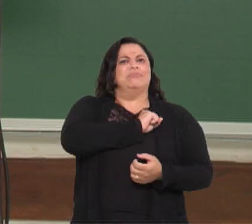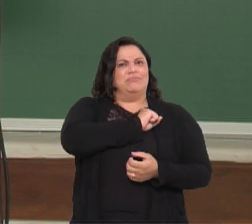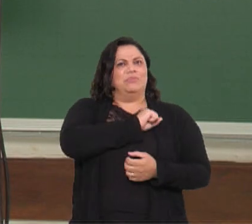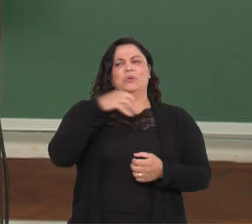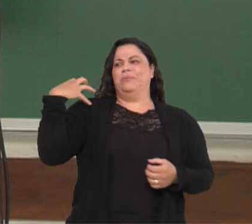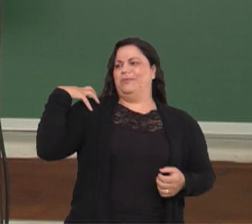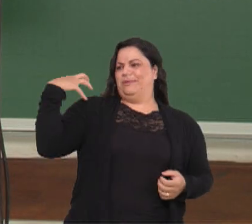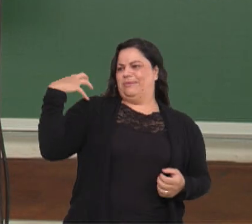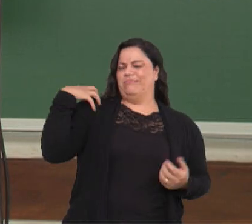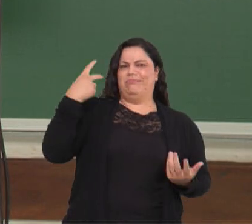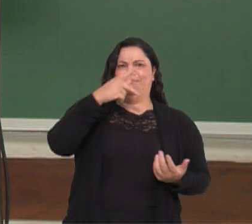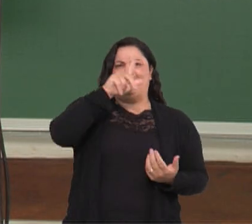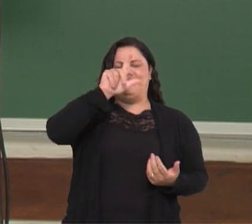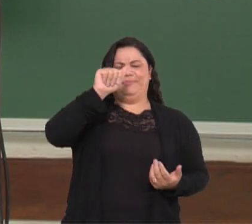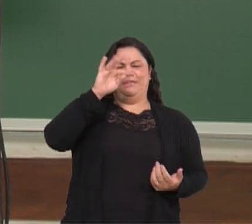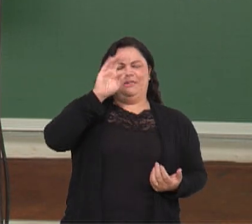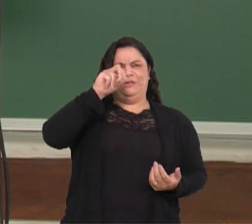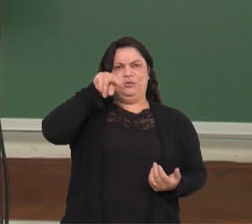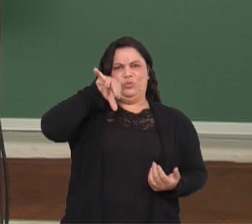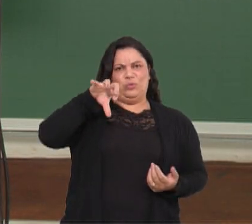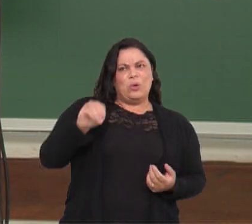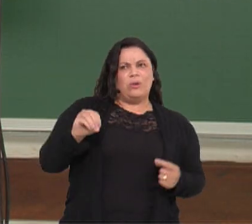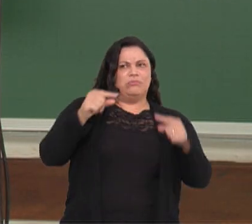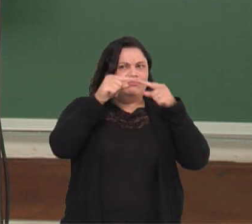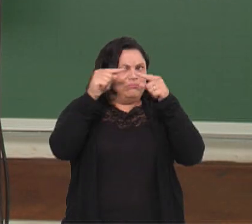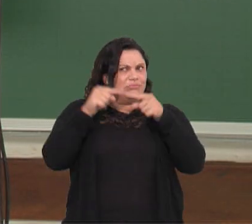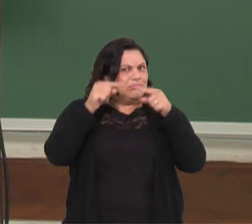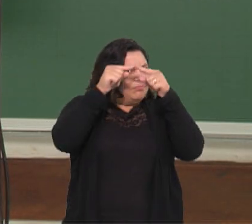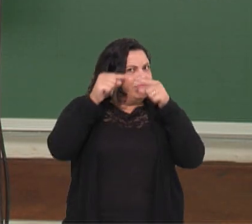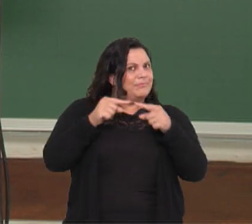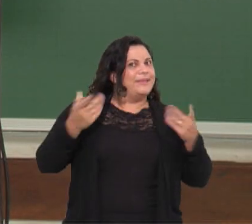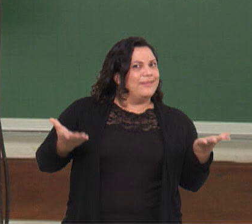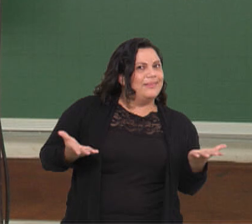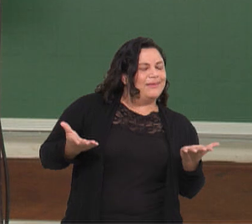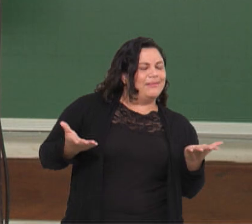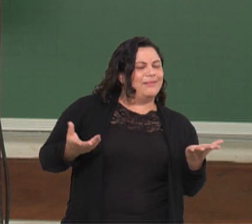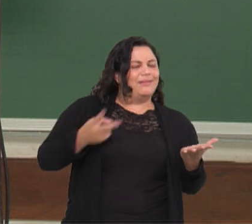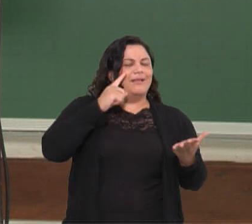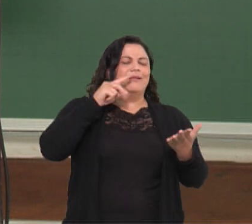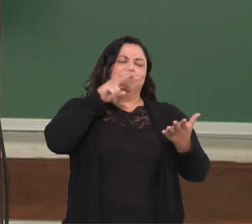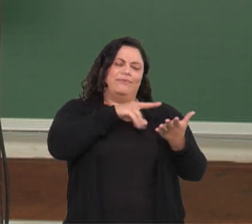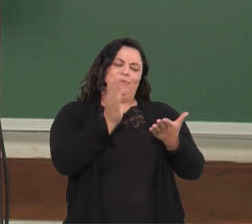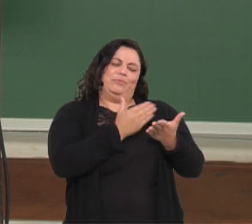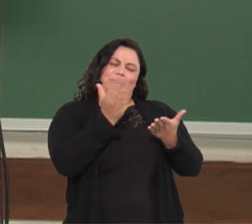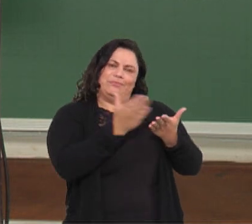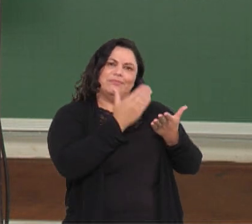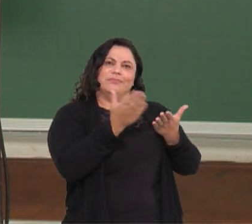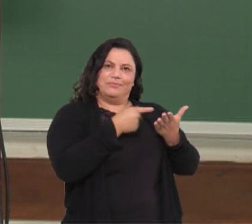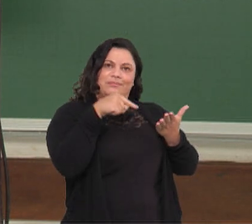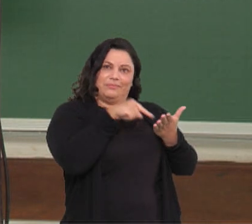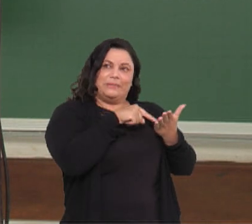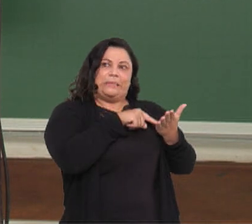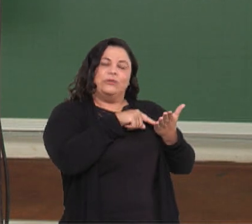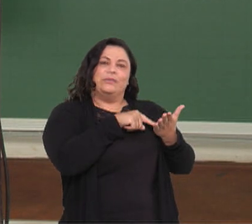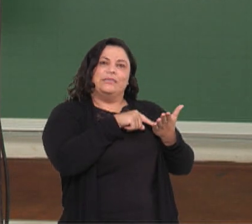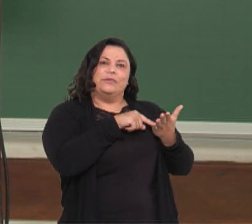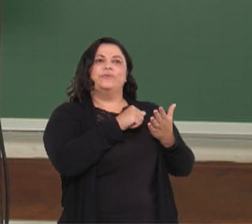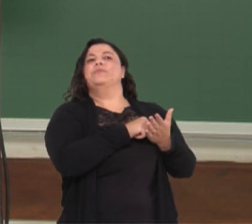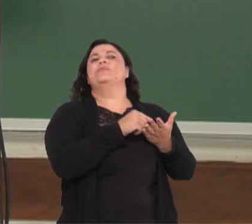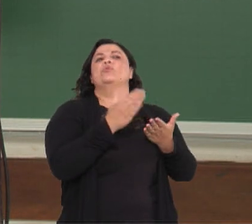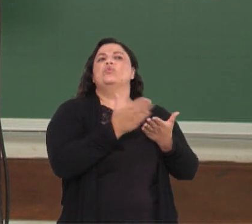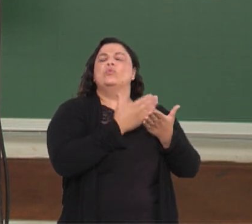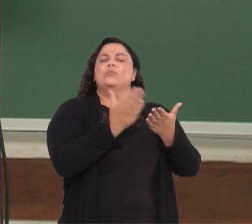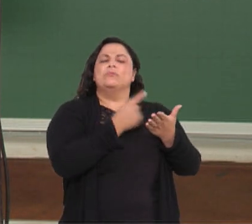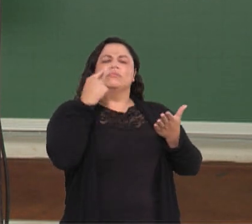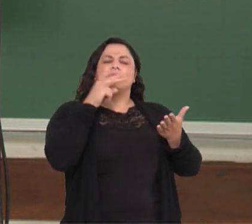não? Bom, pelo que a gente analisou, segundo a obra O Banquete do Platão, né, quando a gente fala dessa questão do amor,